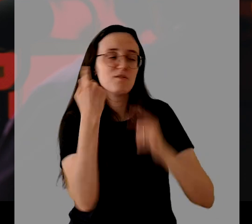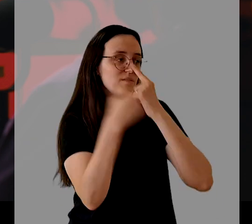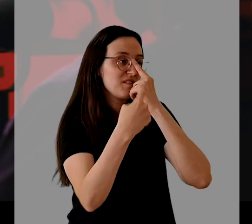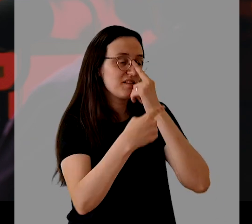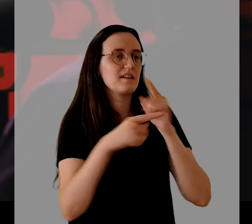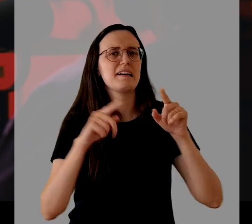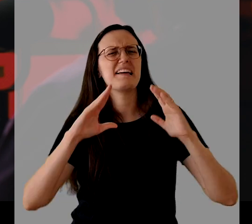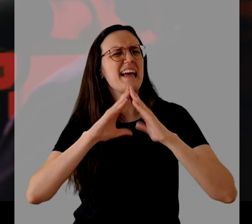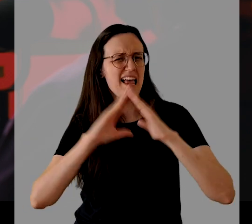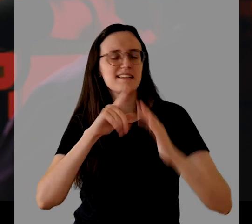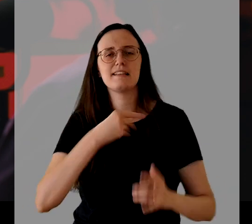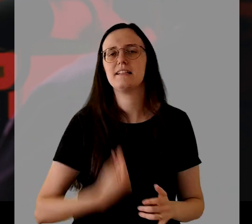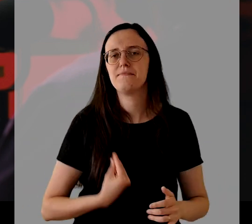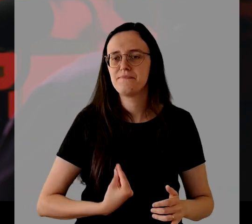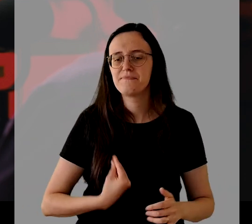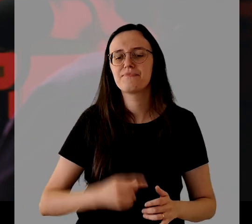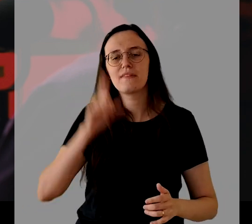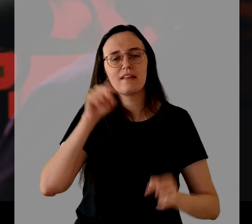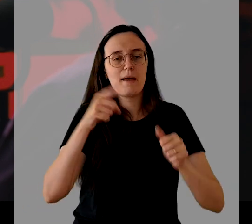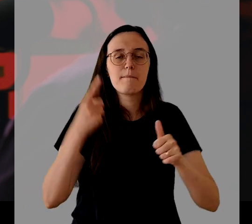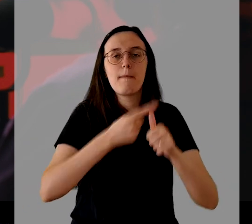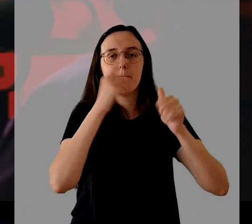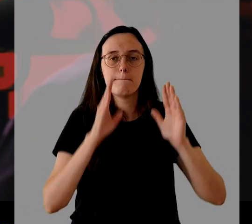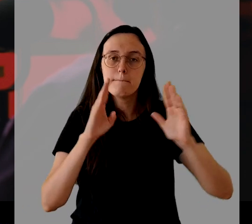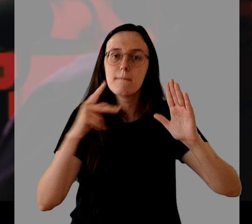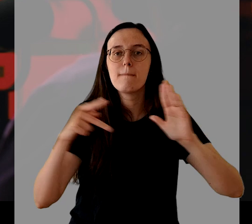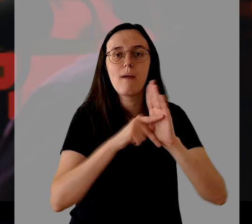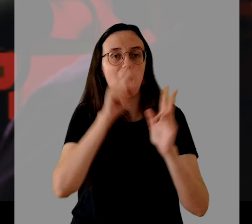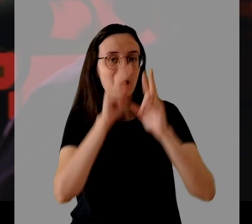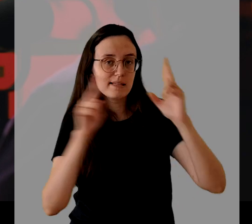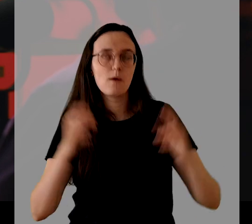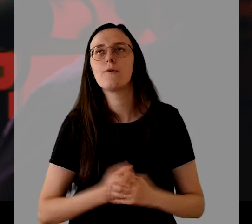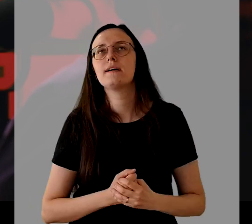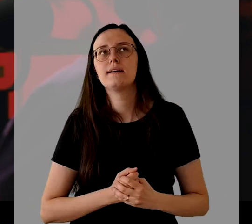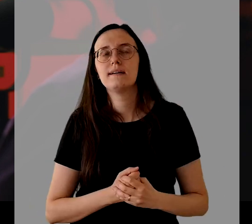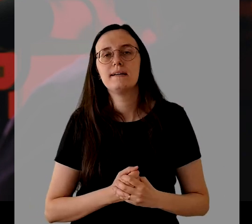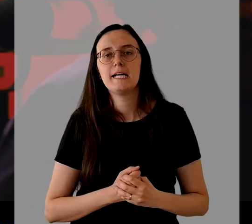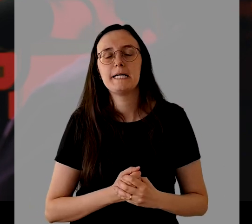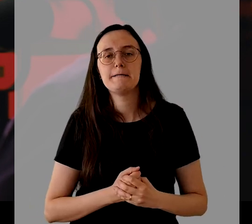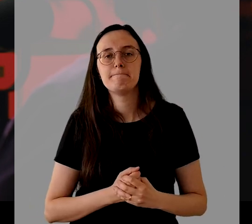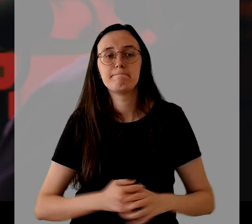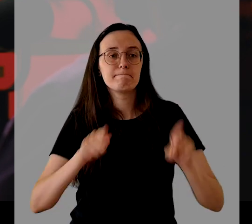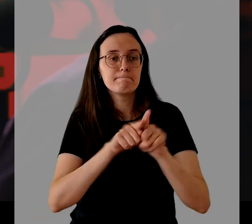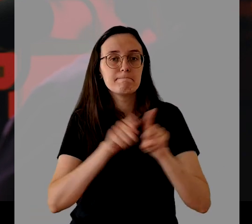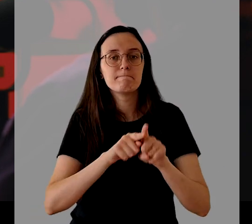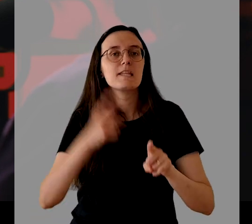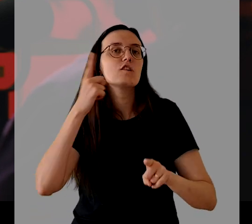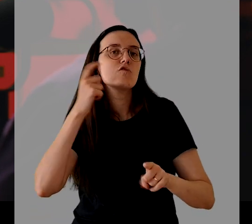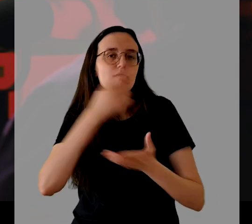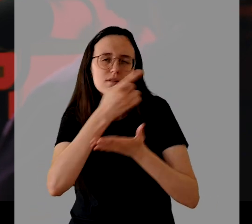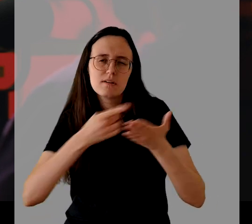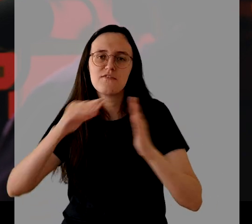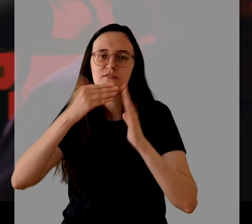foto de você até em casa fazendo, né, essa primeira parte ali da edição e do